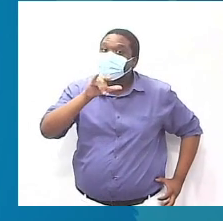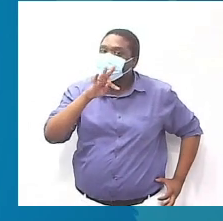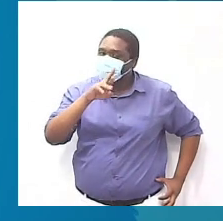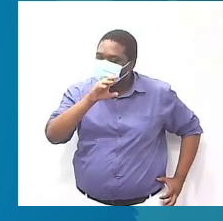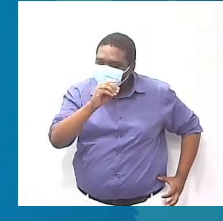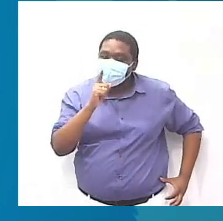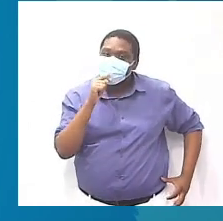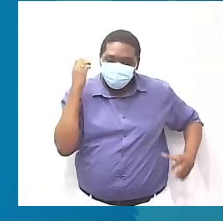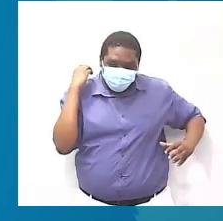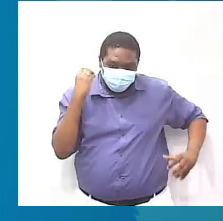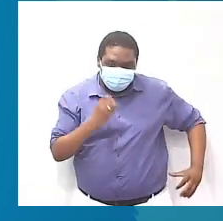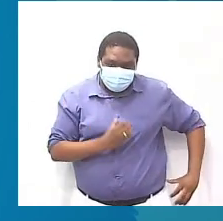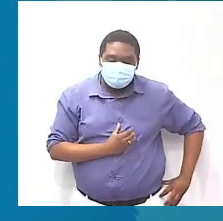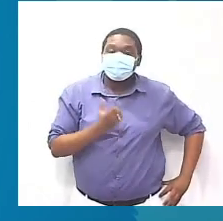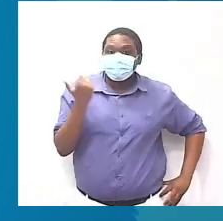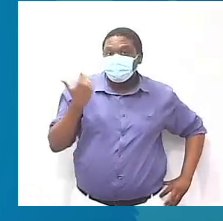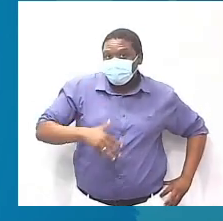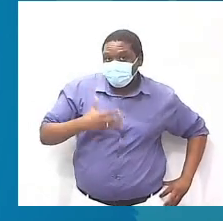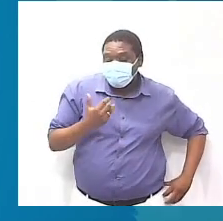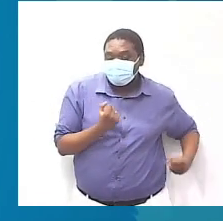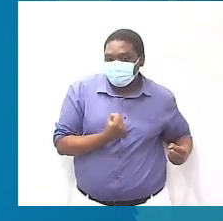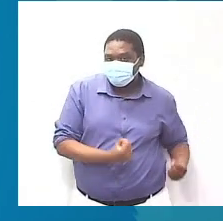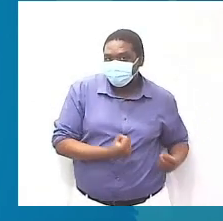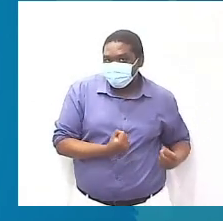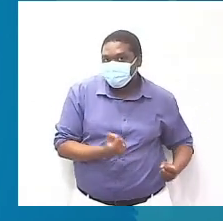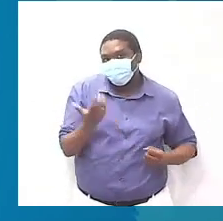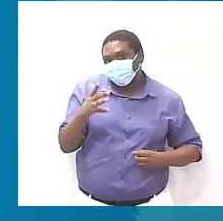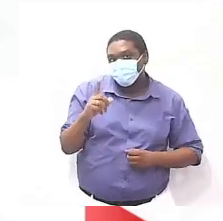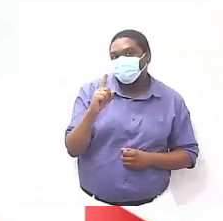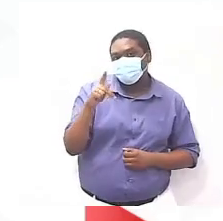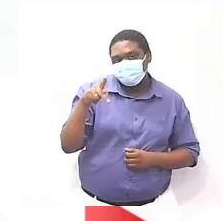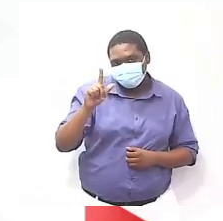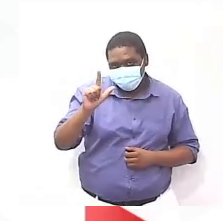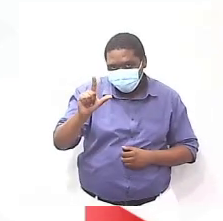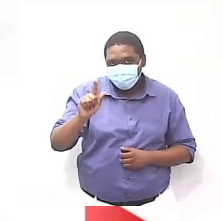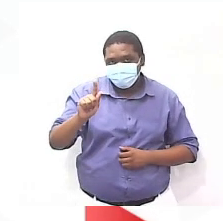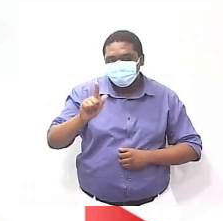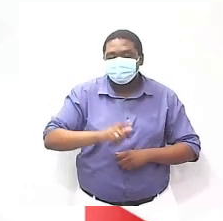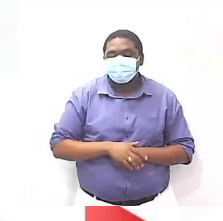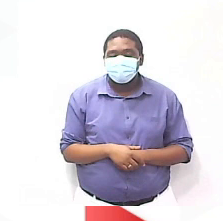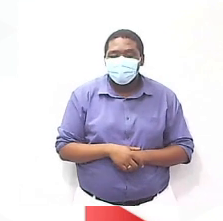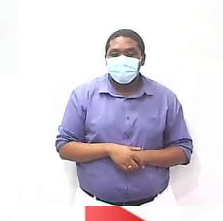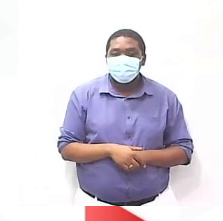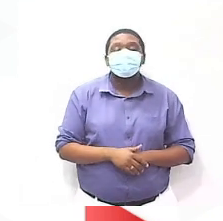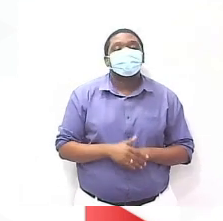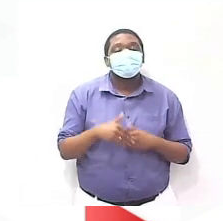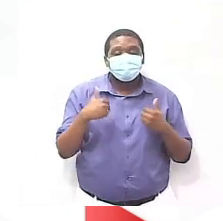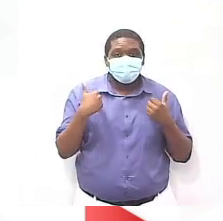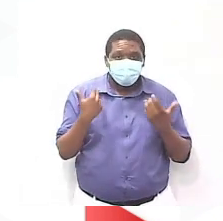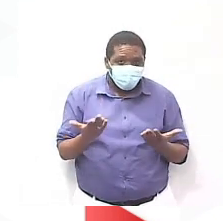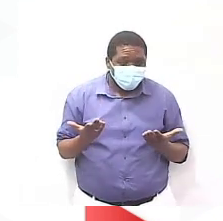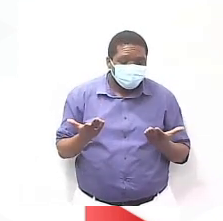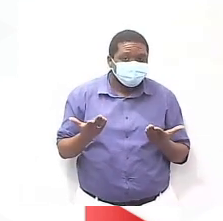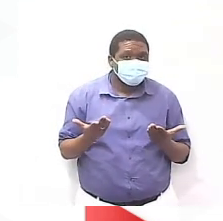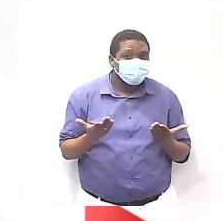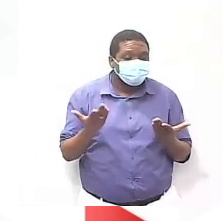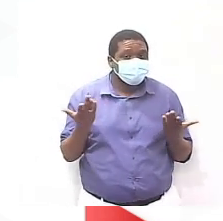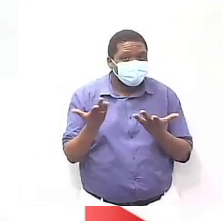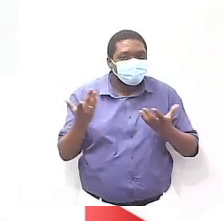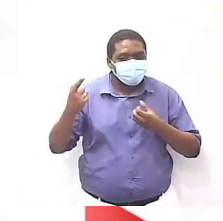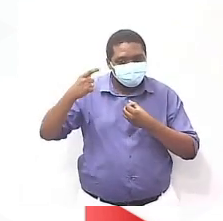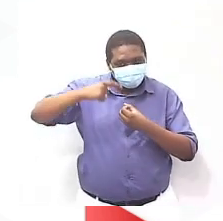uma massa de 1 quilograma, tá bom? Então vamos lá. Inicialmente, aí voltando para buscar